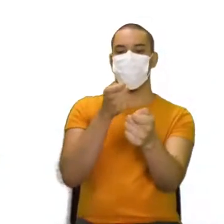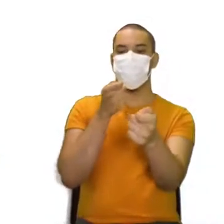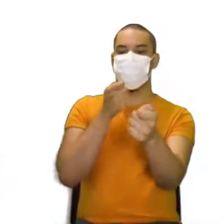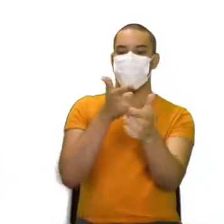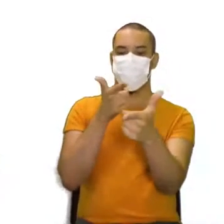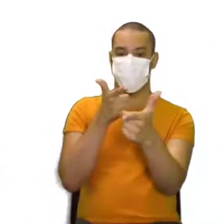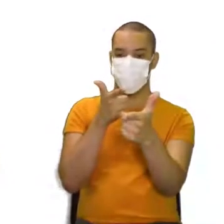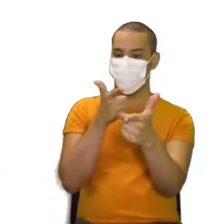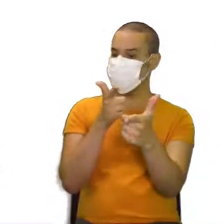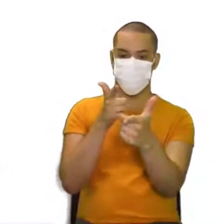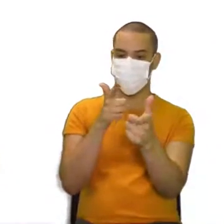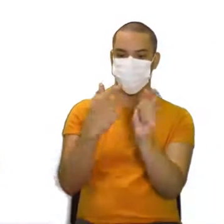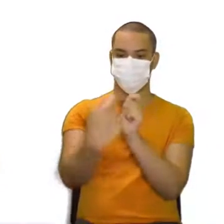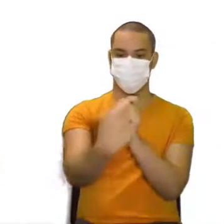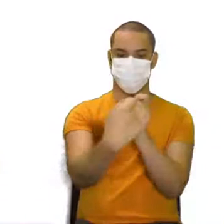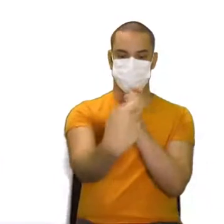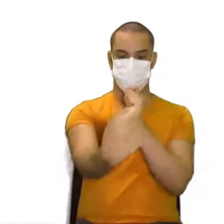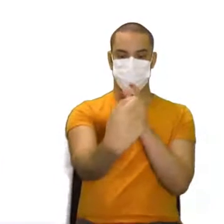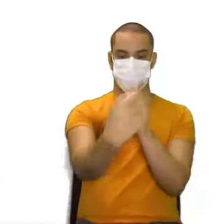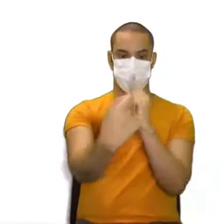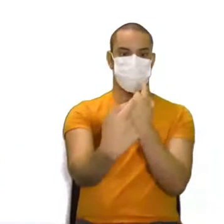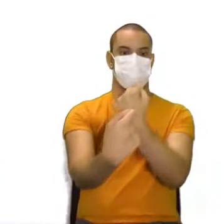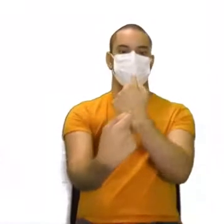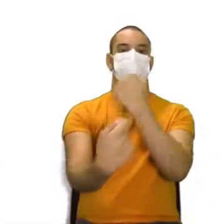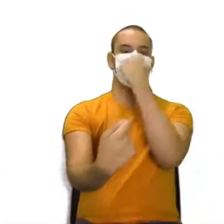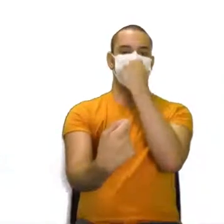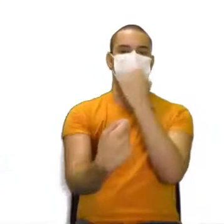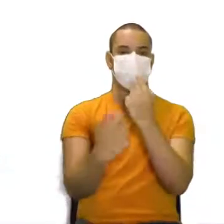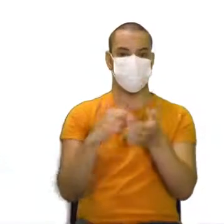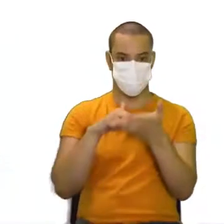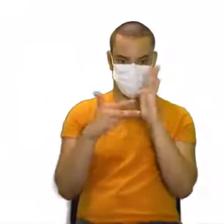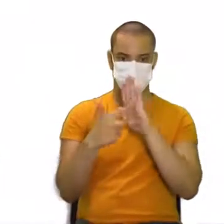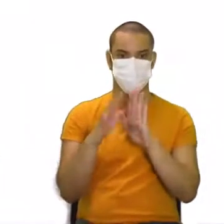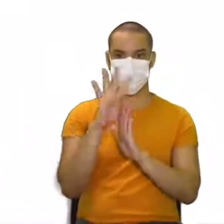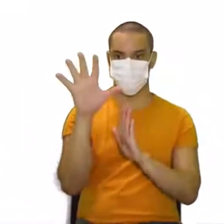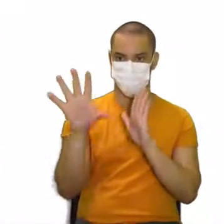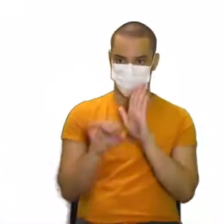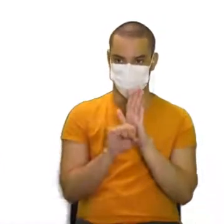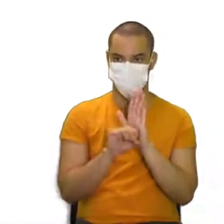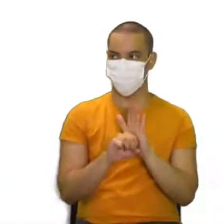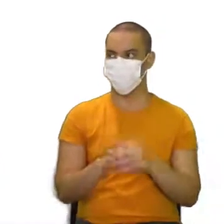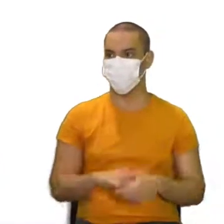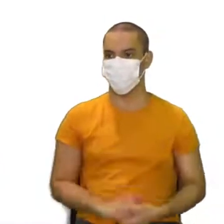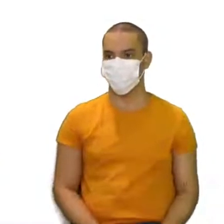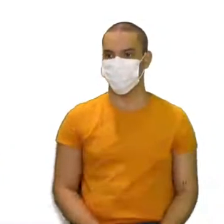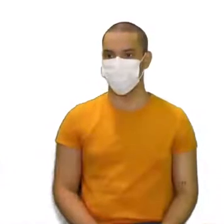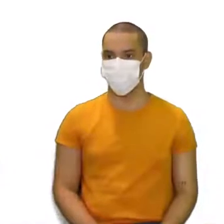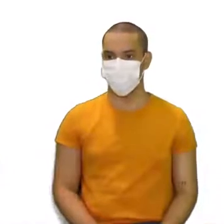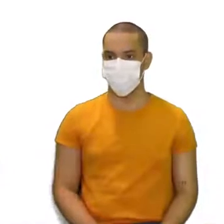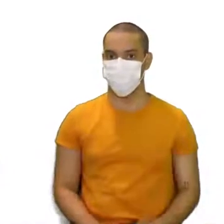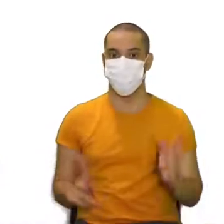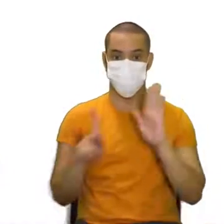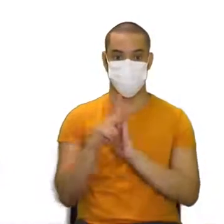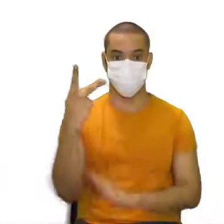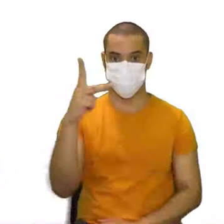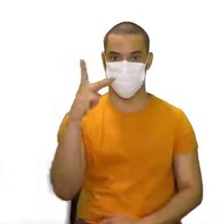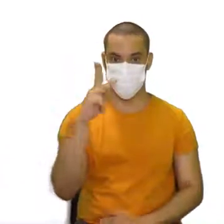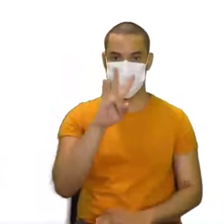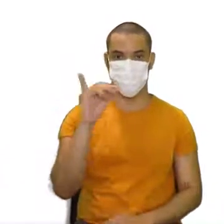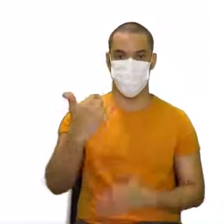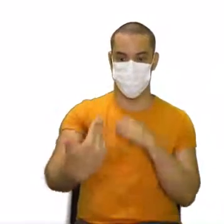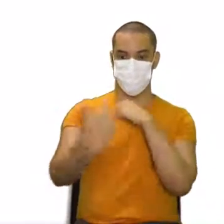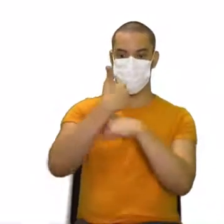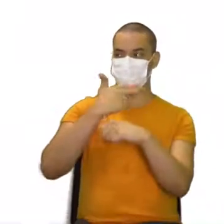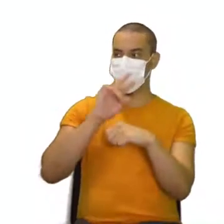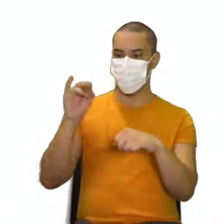dela ou saindo que você vê a ponta tá então esse símbolo representa isso tá indo de você entrando na